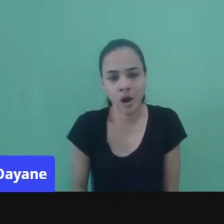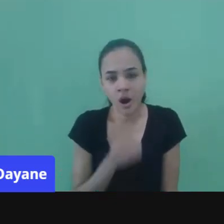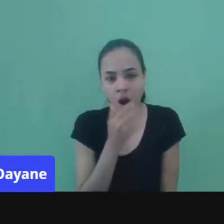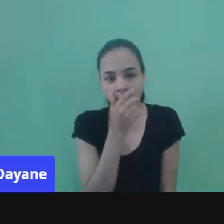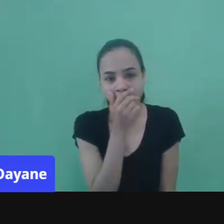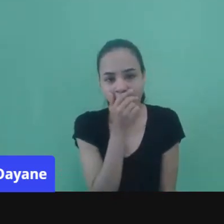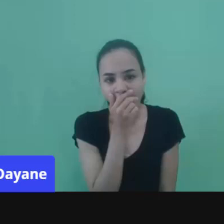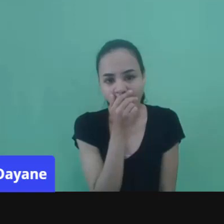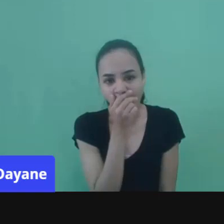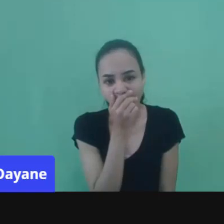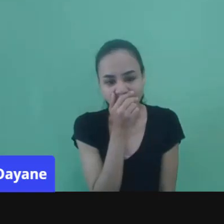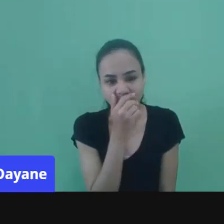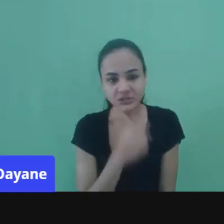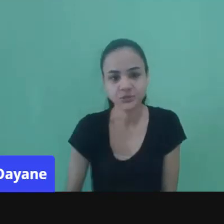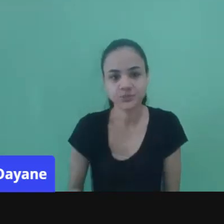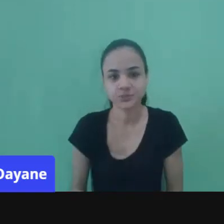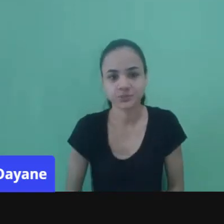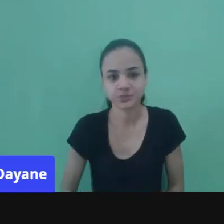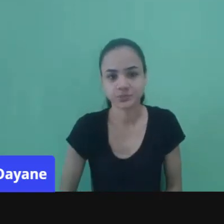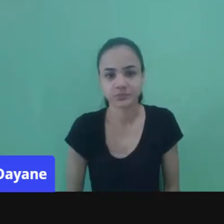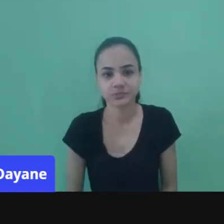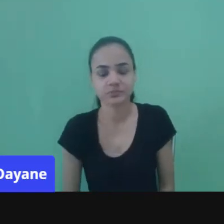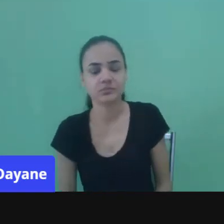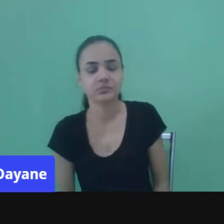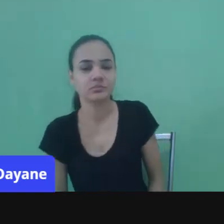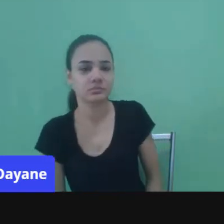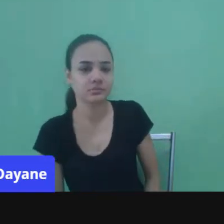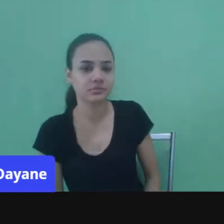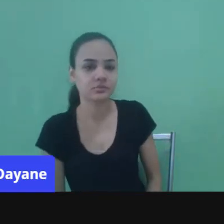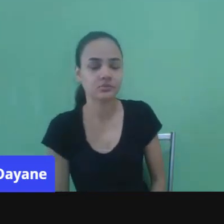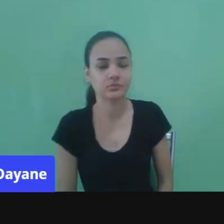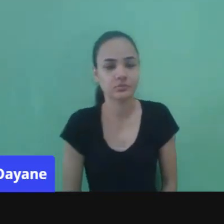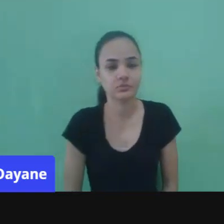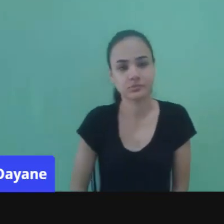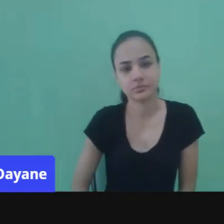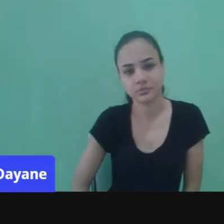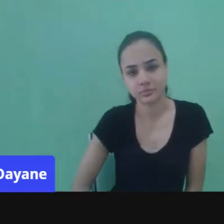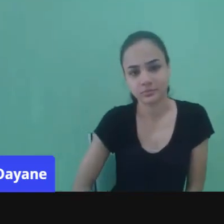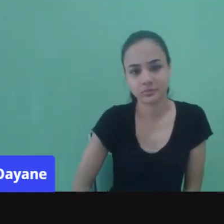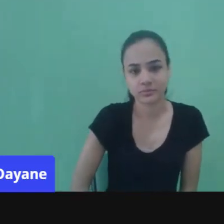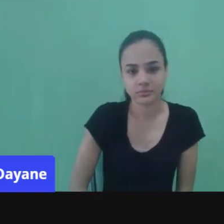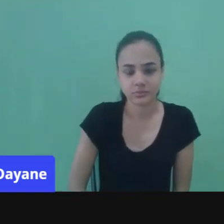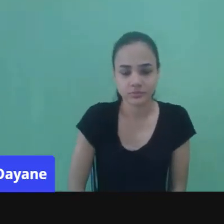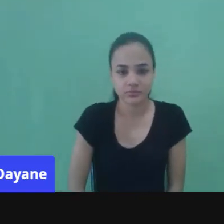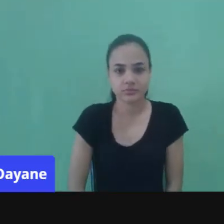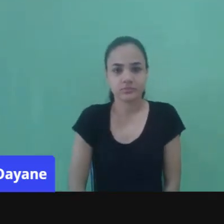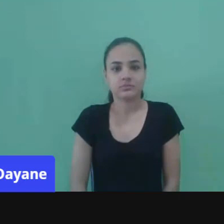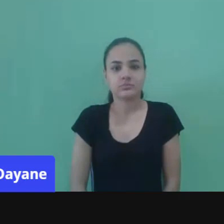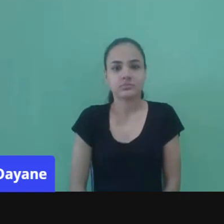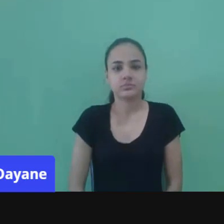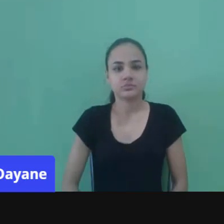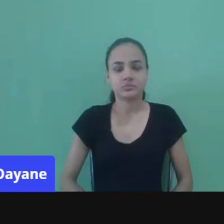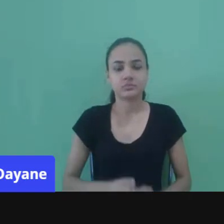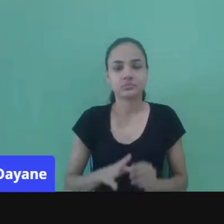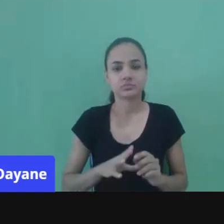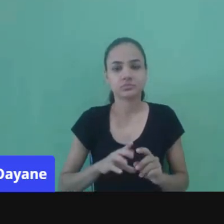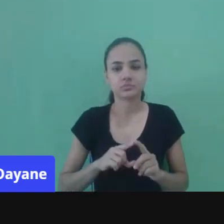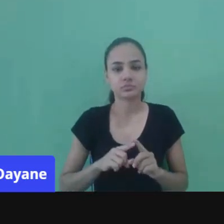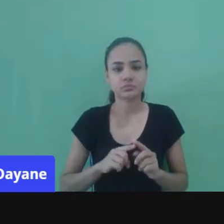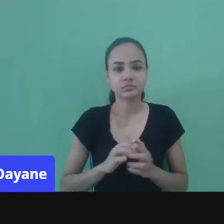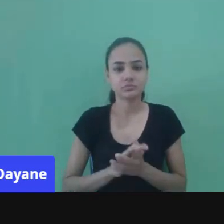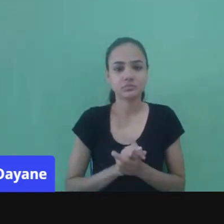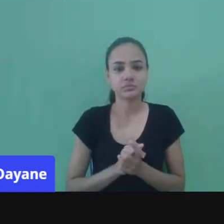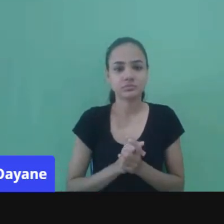é fundamental para vocês entenderem a paixão, né, que a gente carrega dentro do